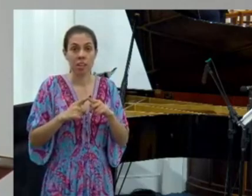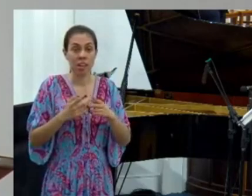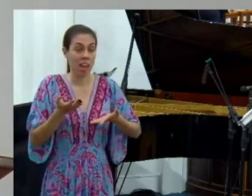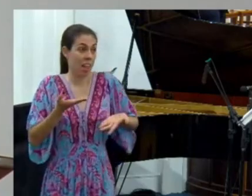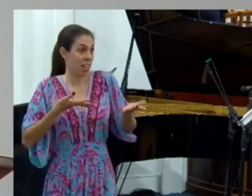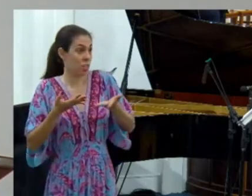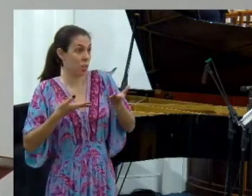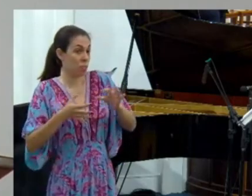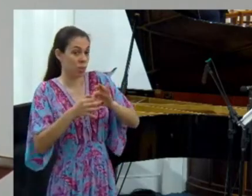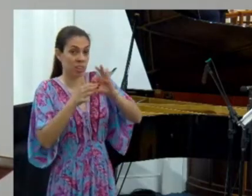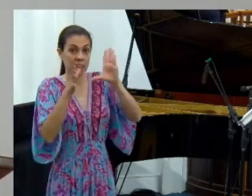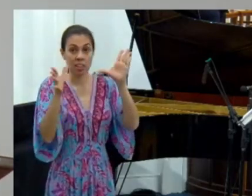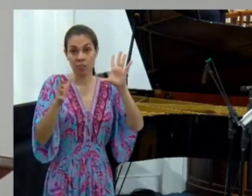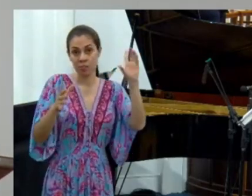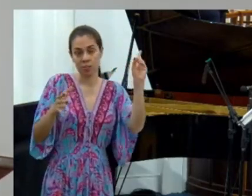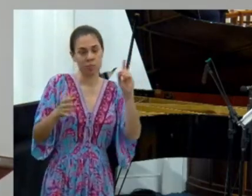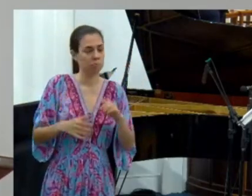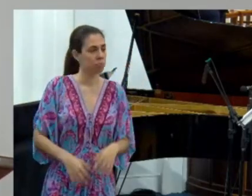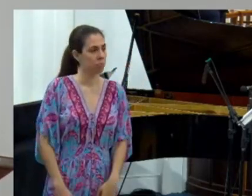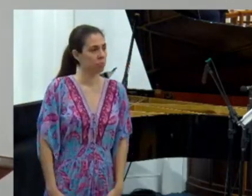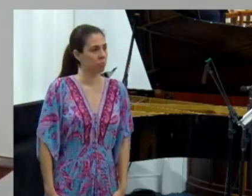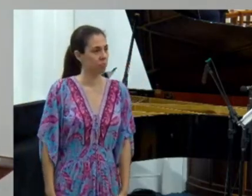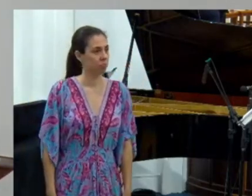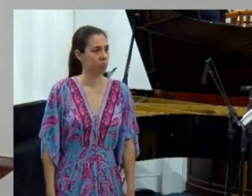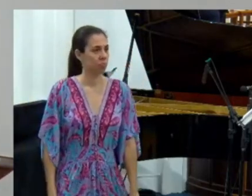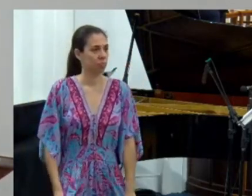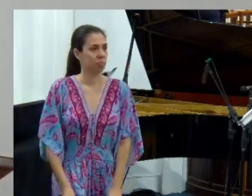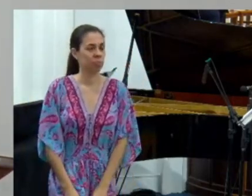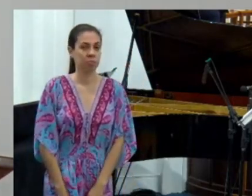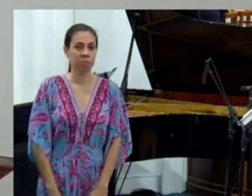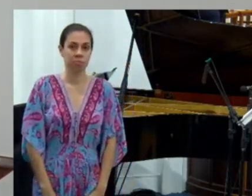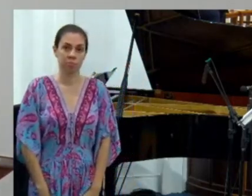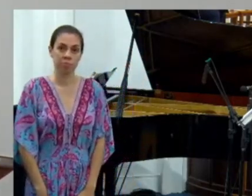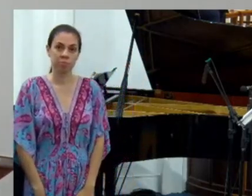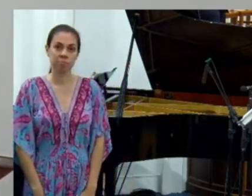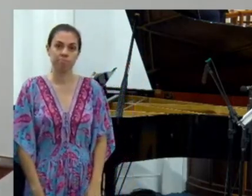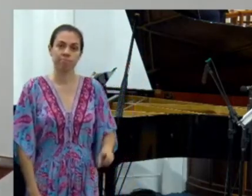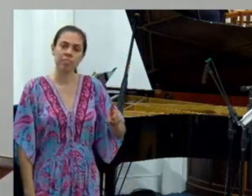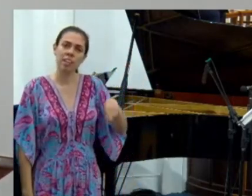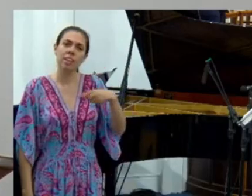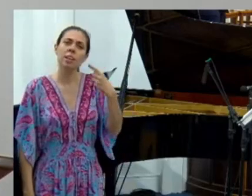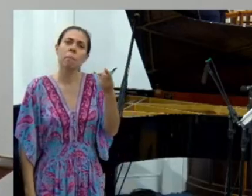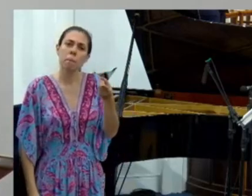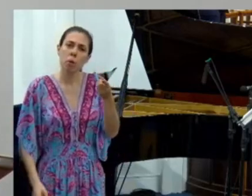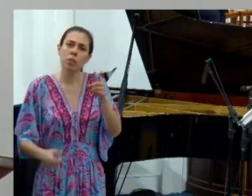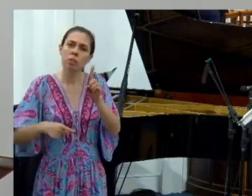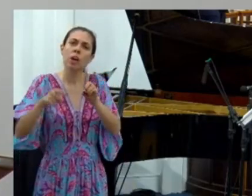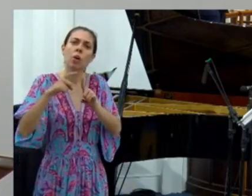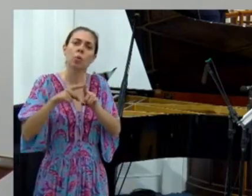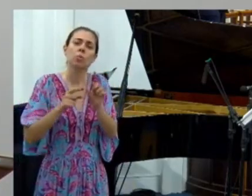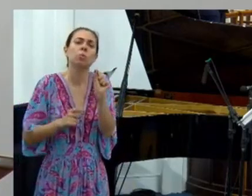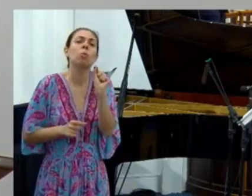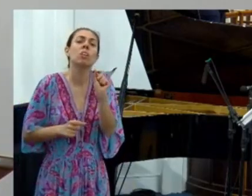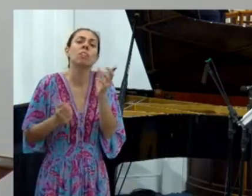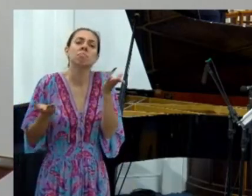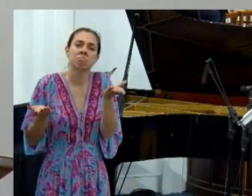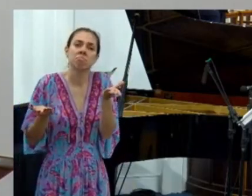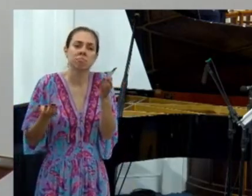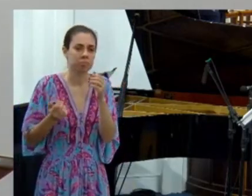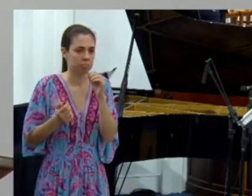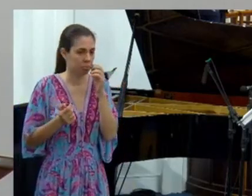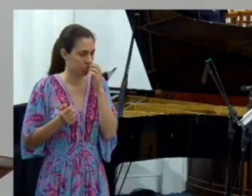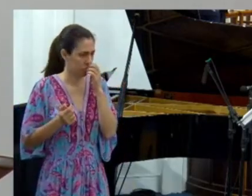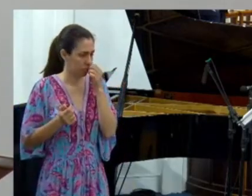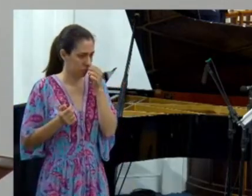acontece depois disso? O que vem depois dessa sequência de santuários, alguns deles destruídos pelo